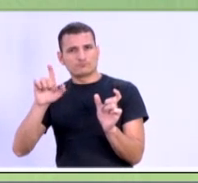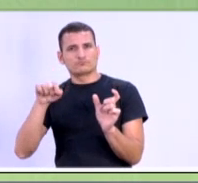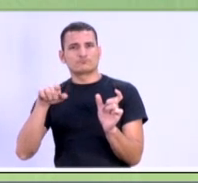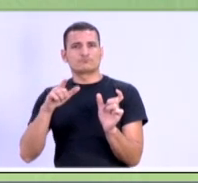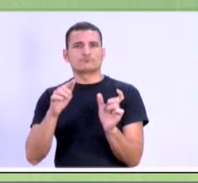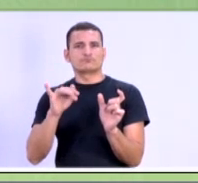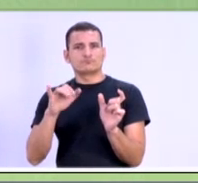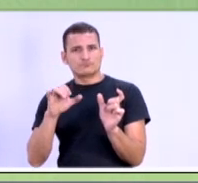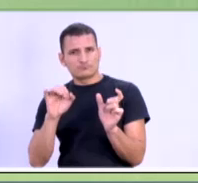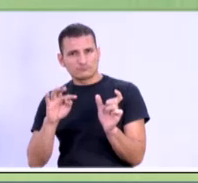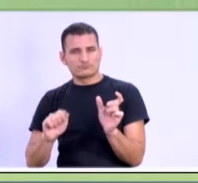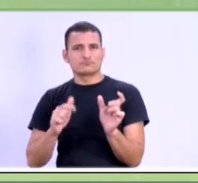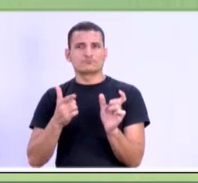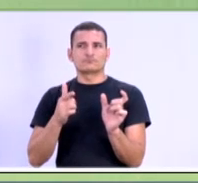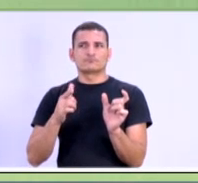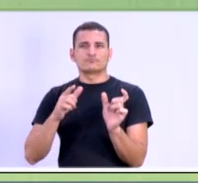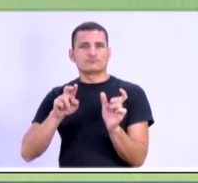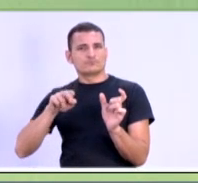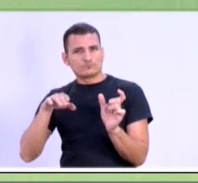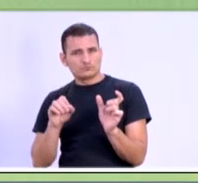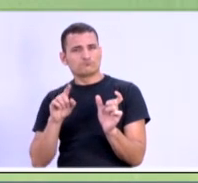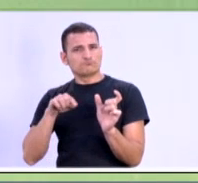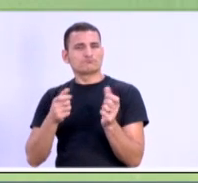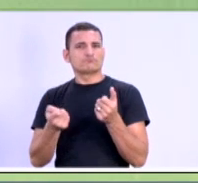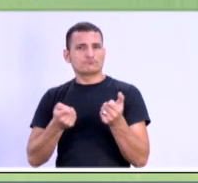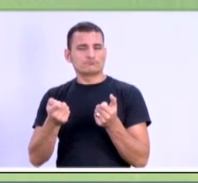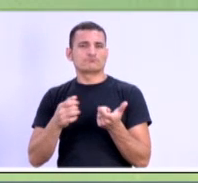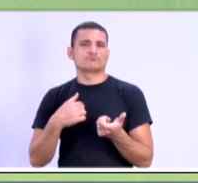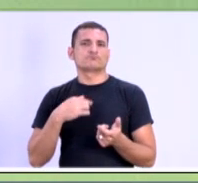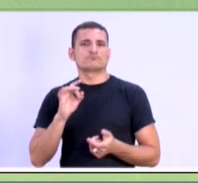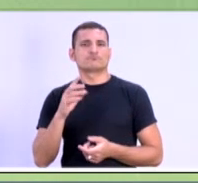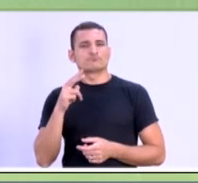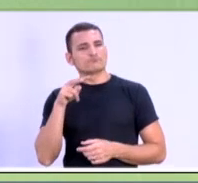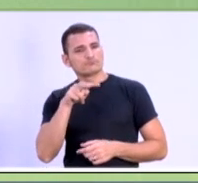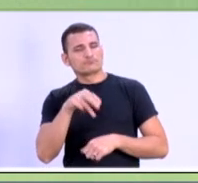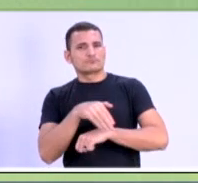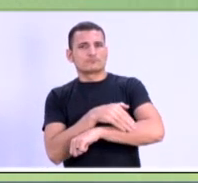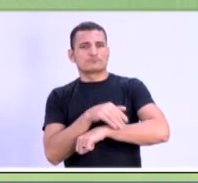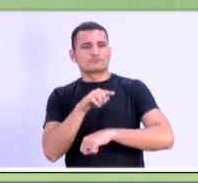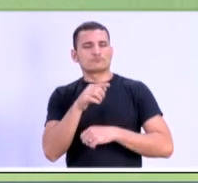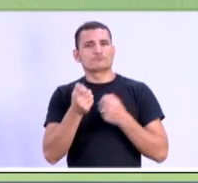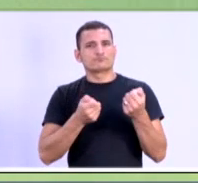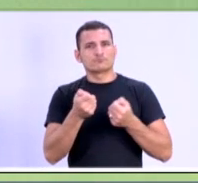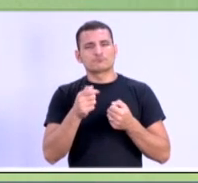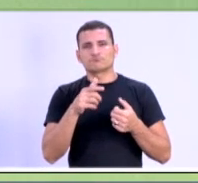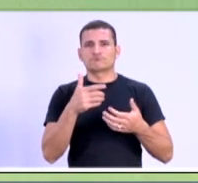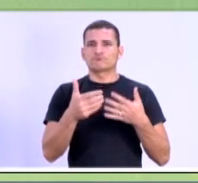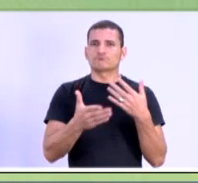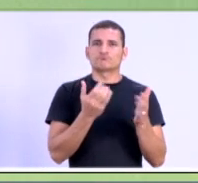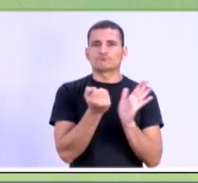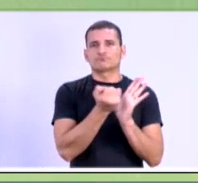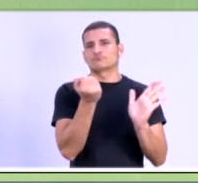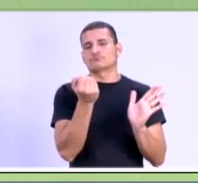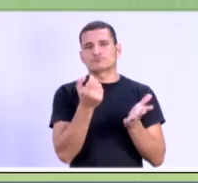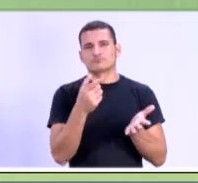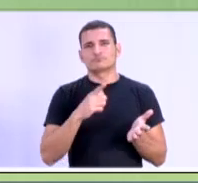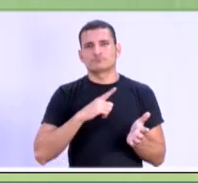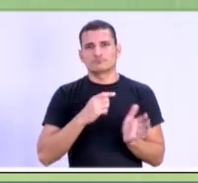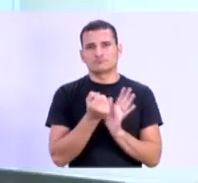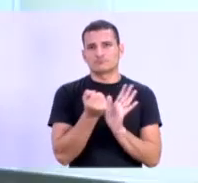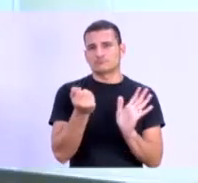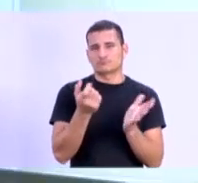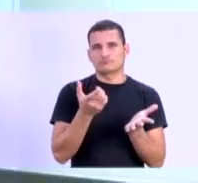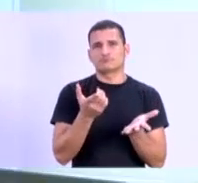sei que o Uno é um carro. Eu só olhar na rua um carro, independentemente da marca, inclusive, né? Tem até marcas chinesas que